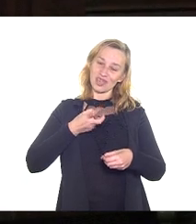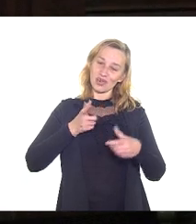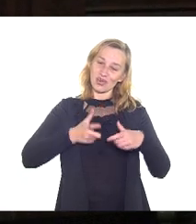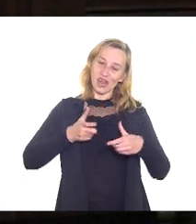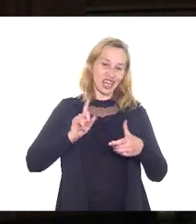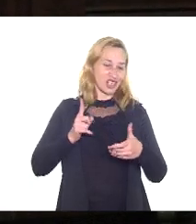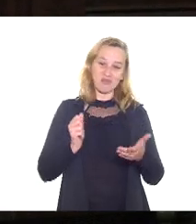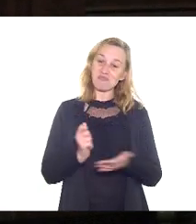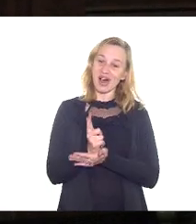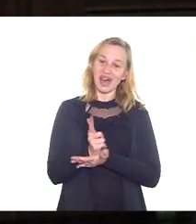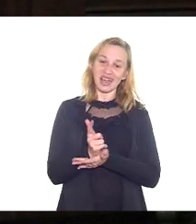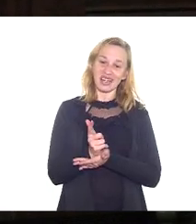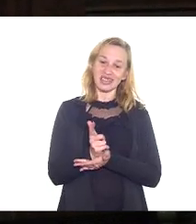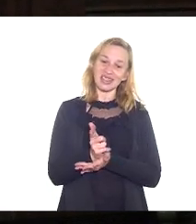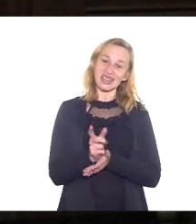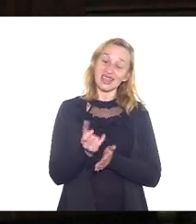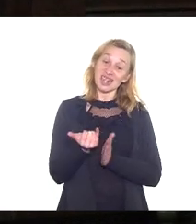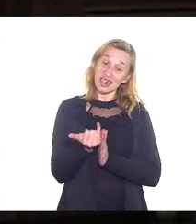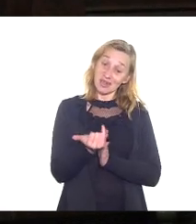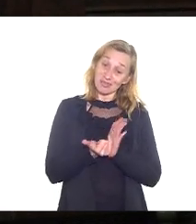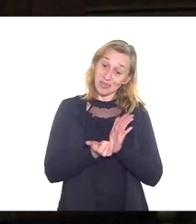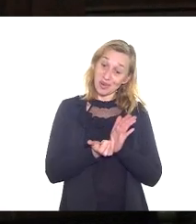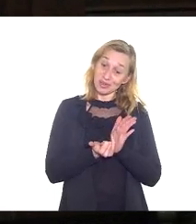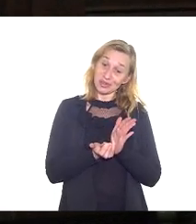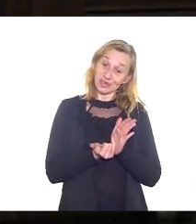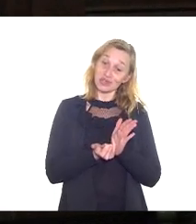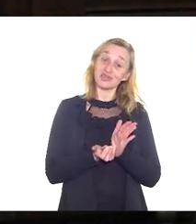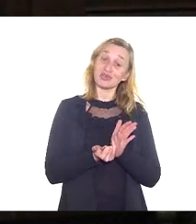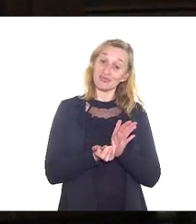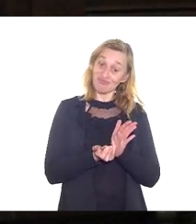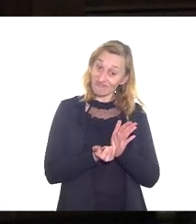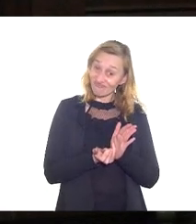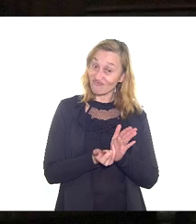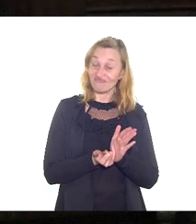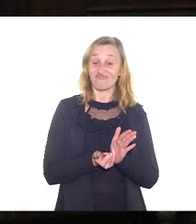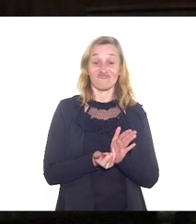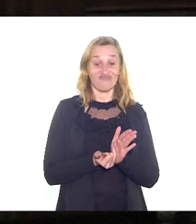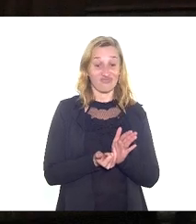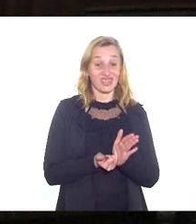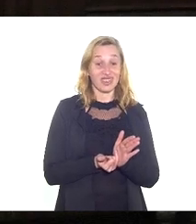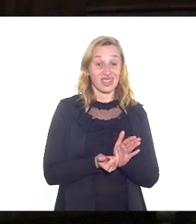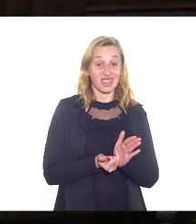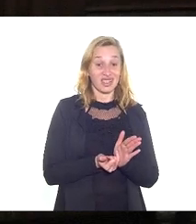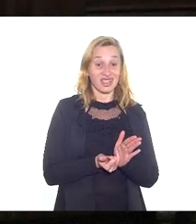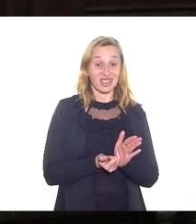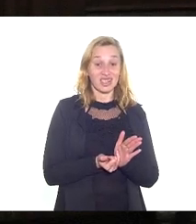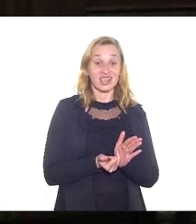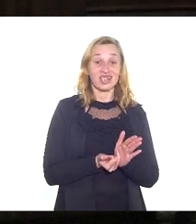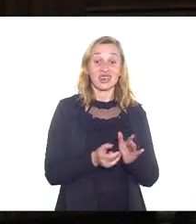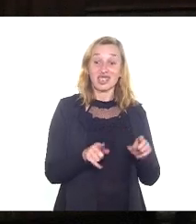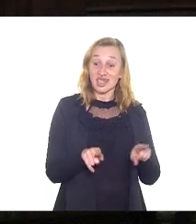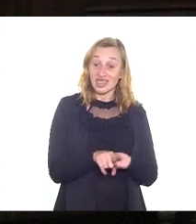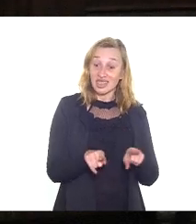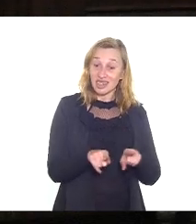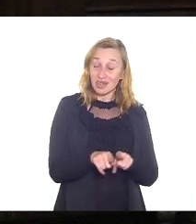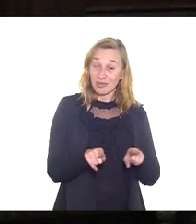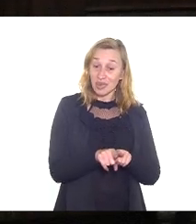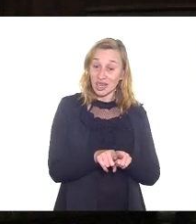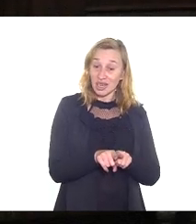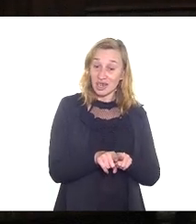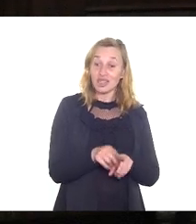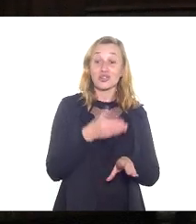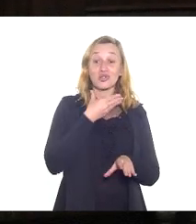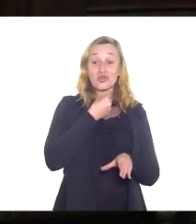no estado do Rio de Janeiro, na sonegação e na adulteração do combustível. Obrigado,